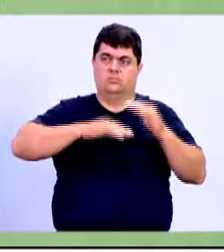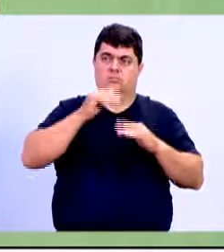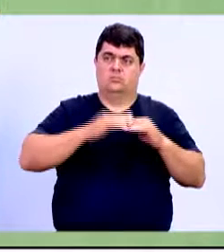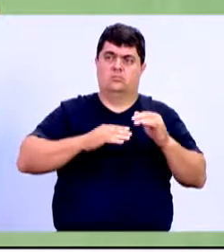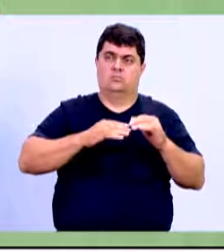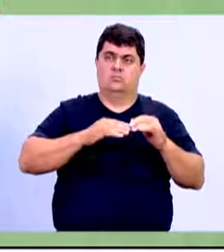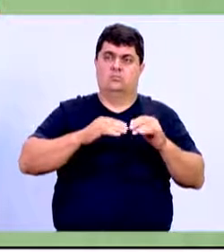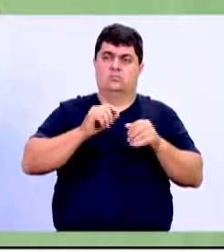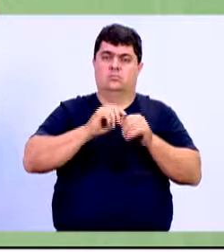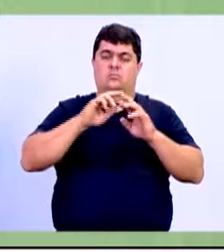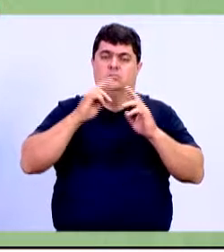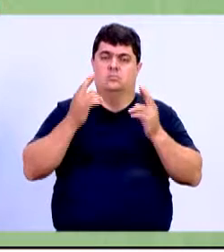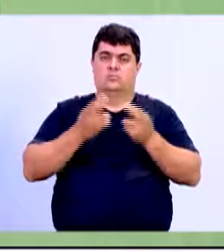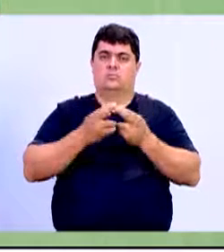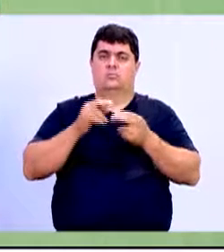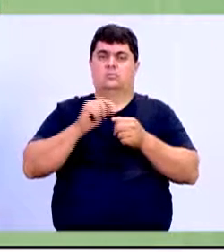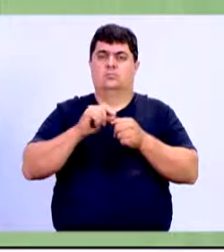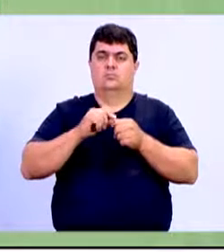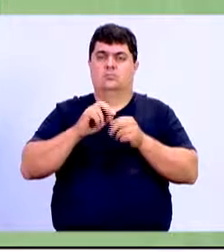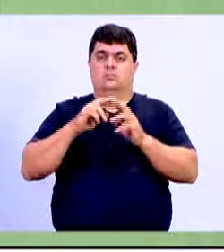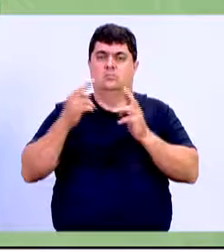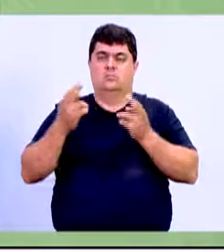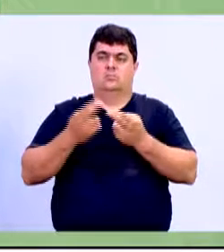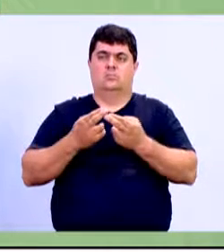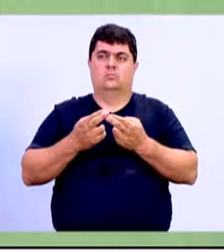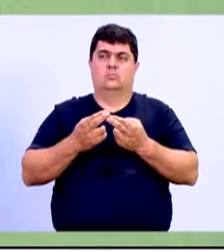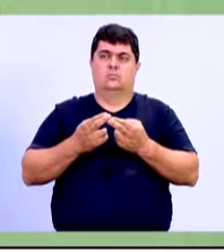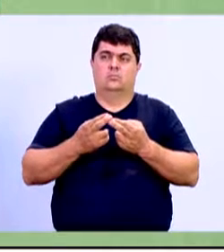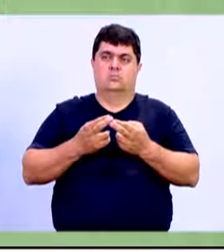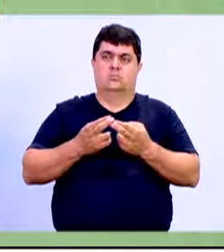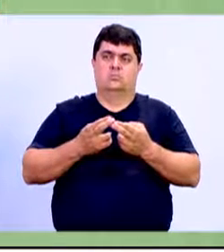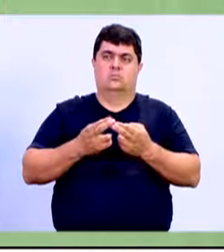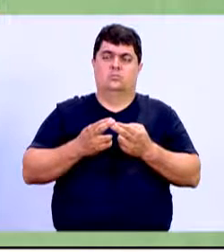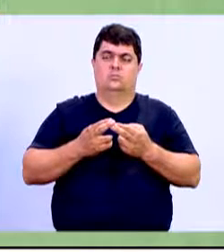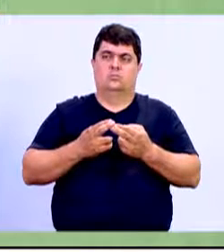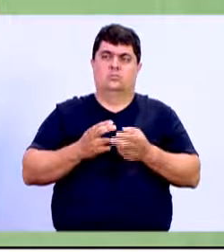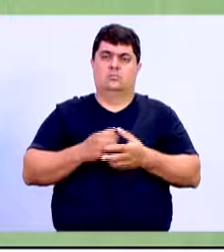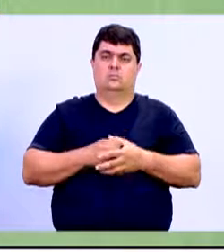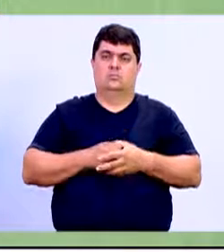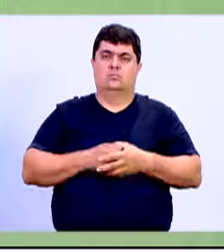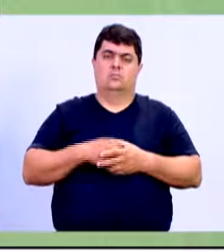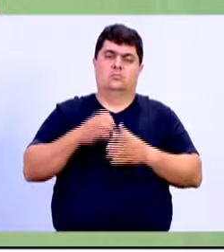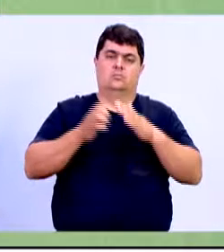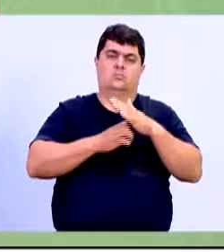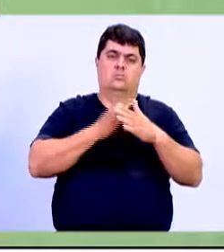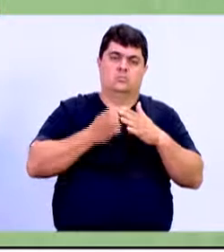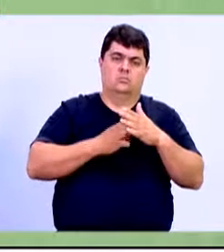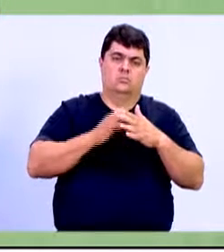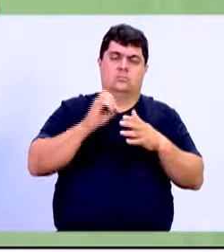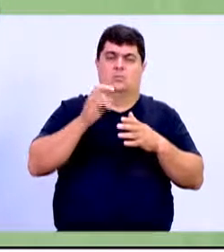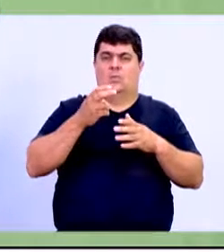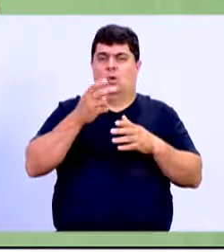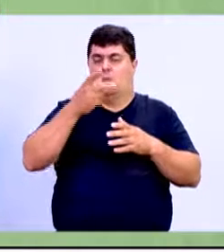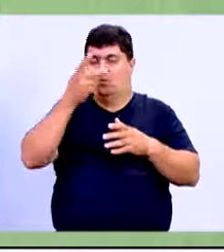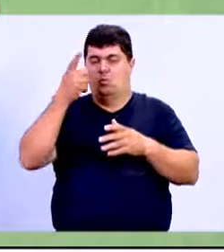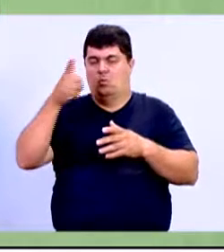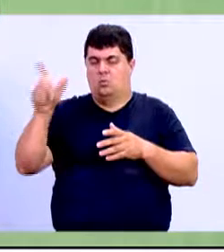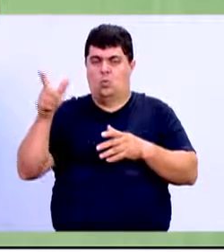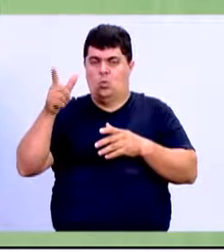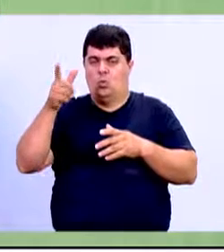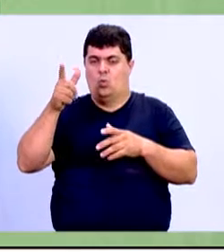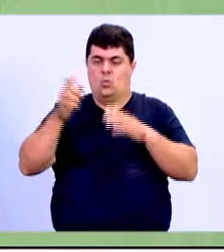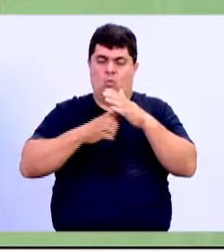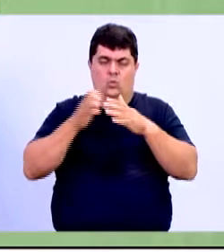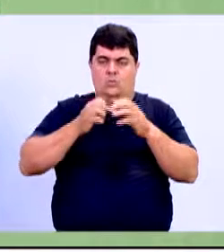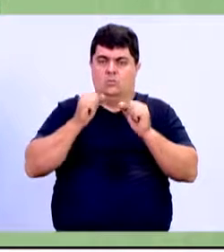fazem a reunião, e se precisar fazer alguma reunião com alguma empresa ou prestador de serviço externa